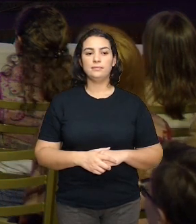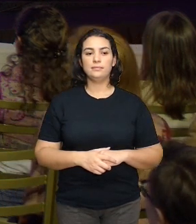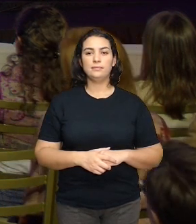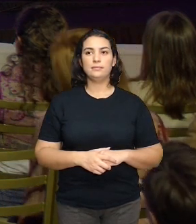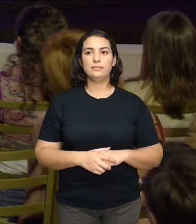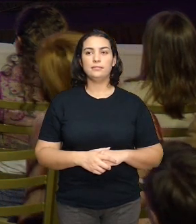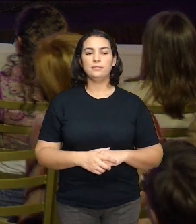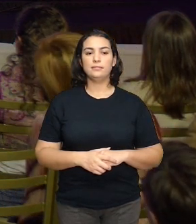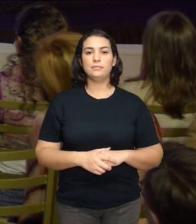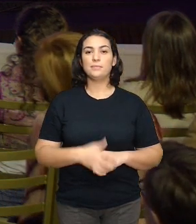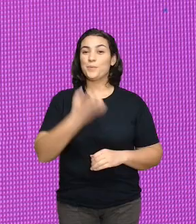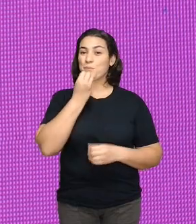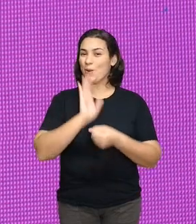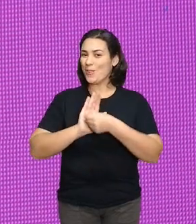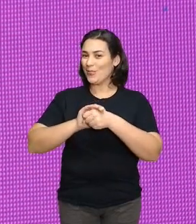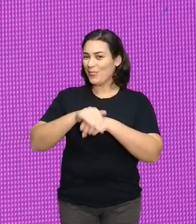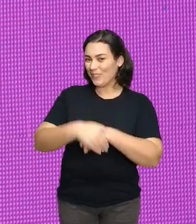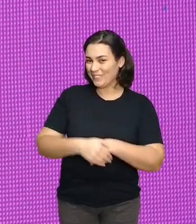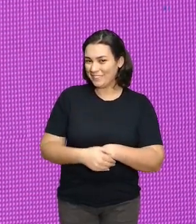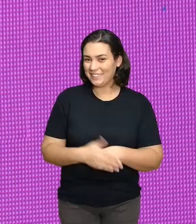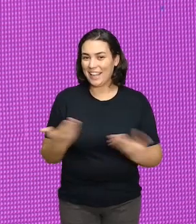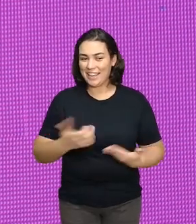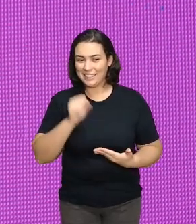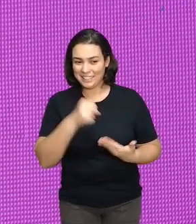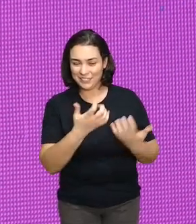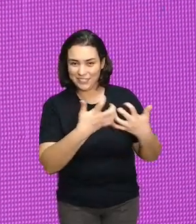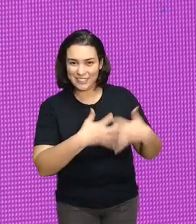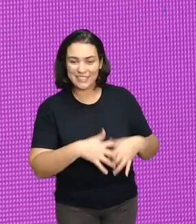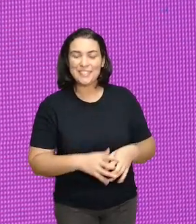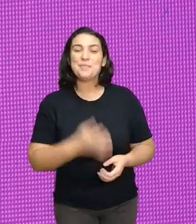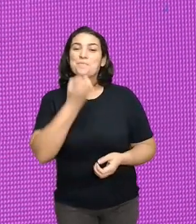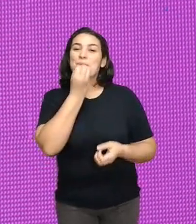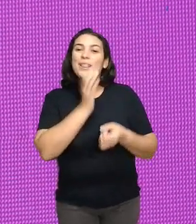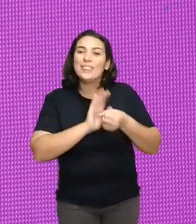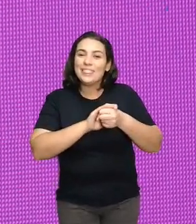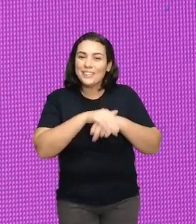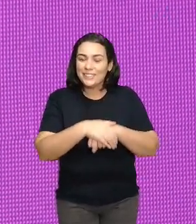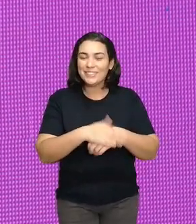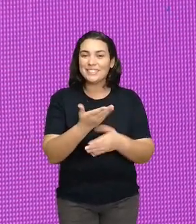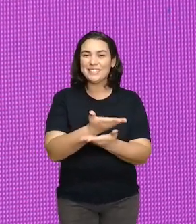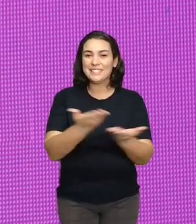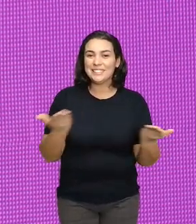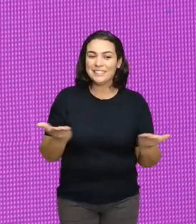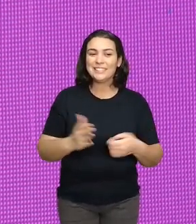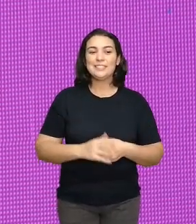Boa noite. Agora sim. Boa noite.